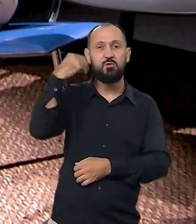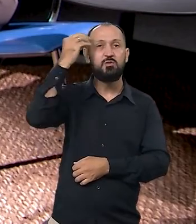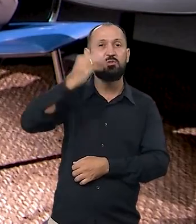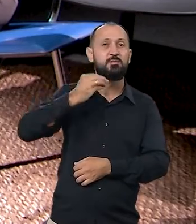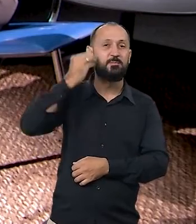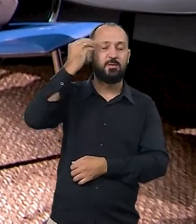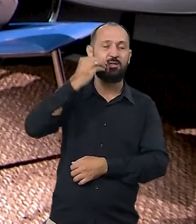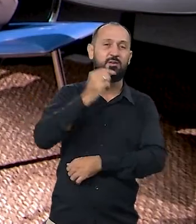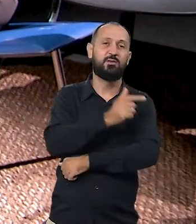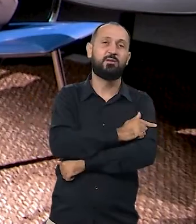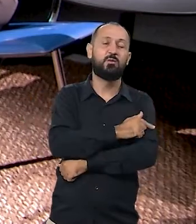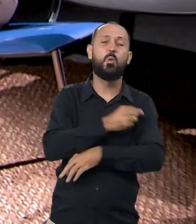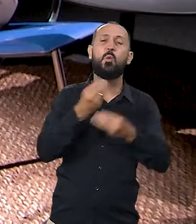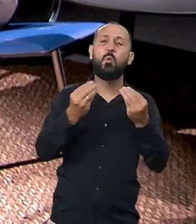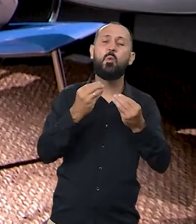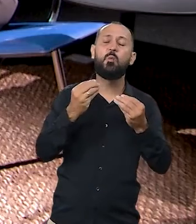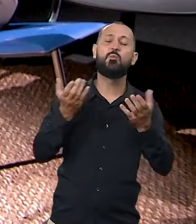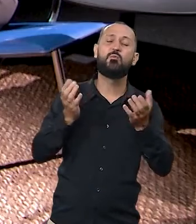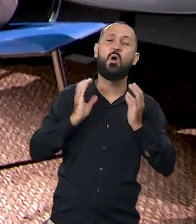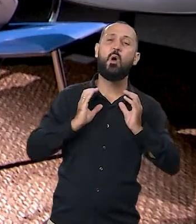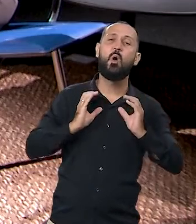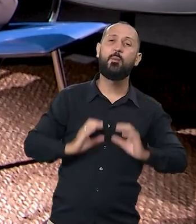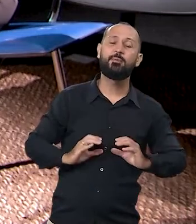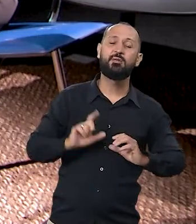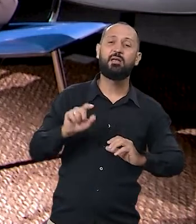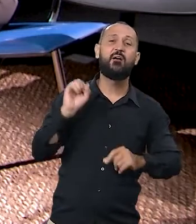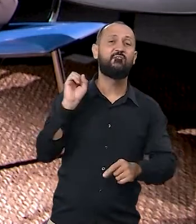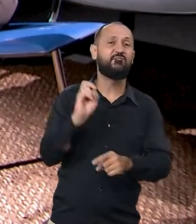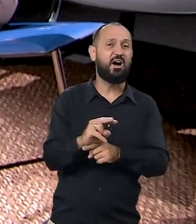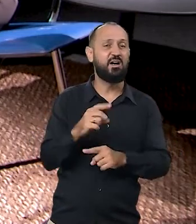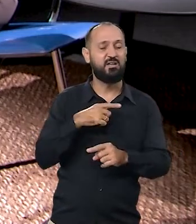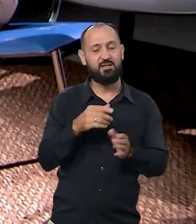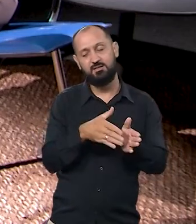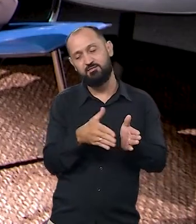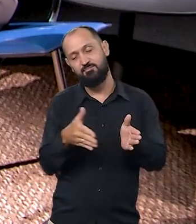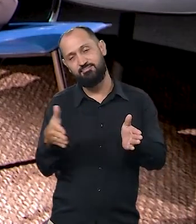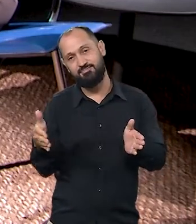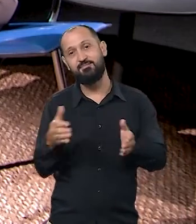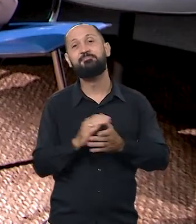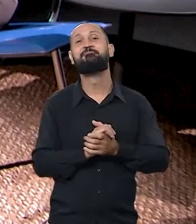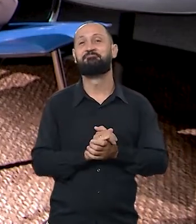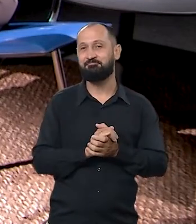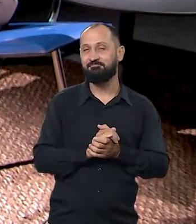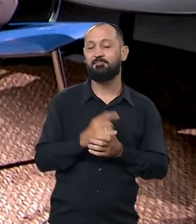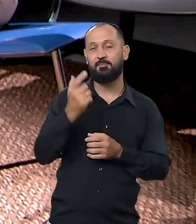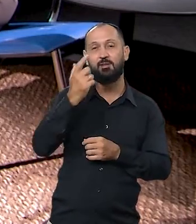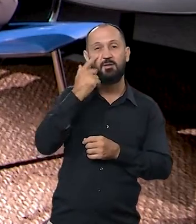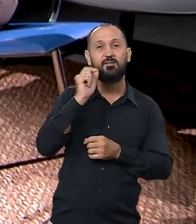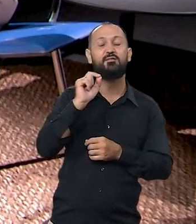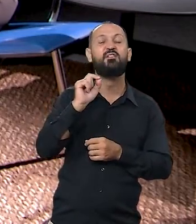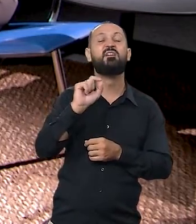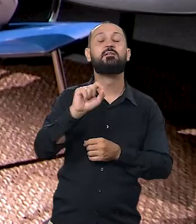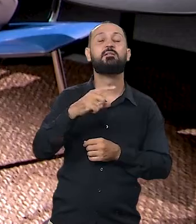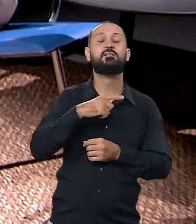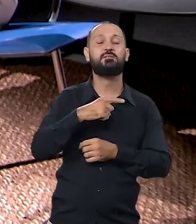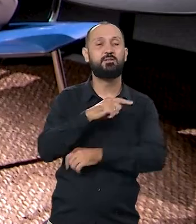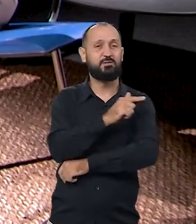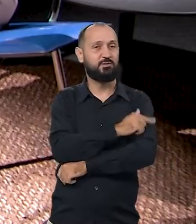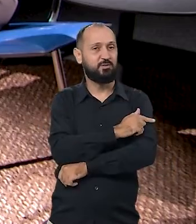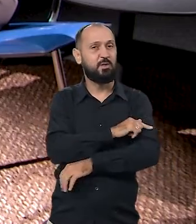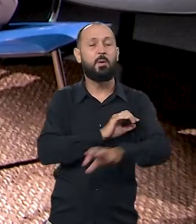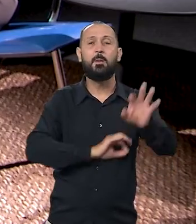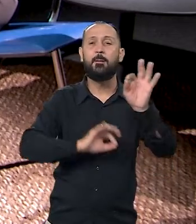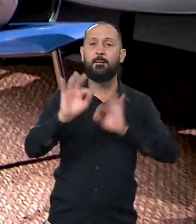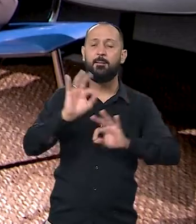sua experiência de gestão, como ele se comportou nos cargos que ele ocupou, e ao fazer isso, né, procurar ter